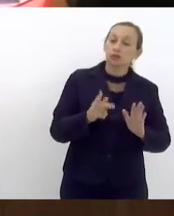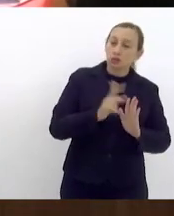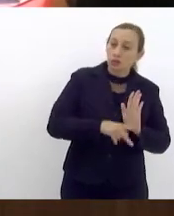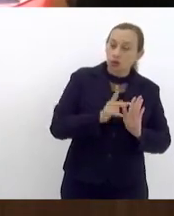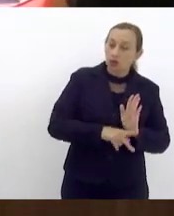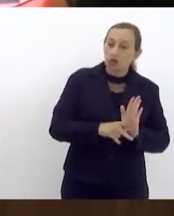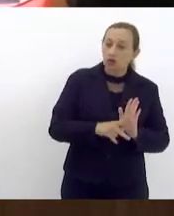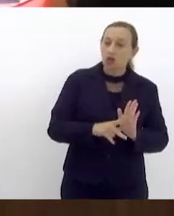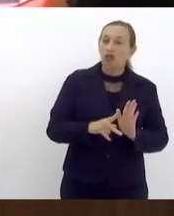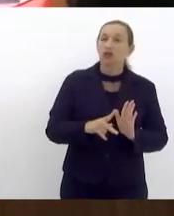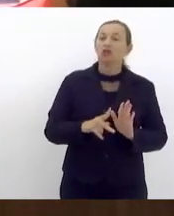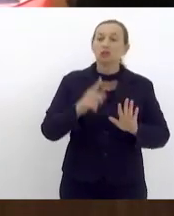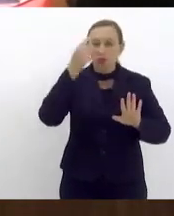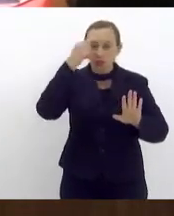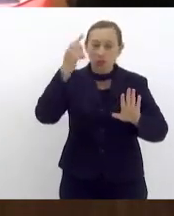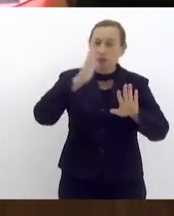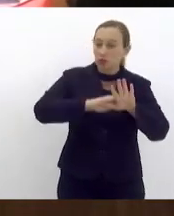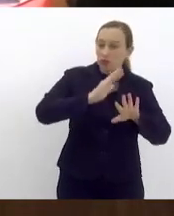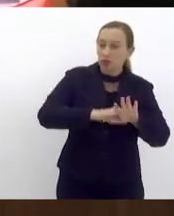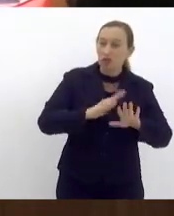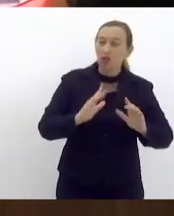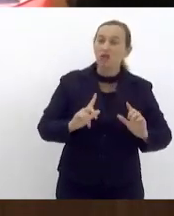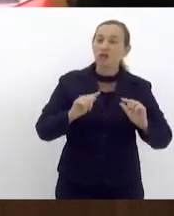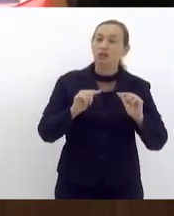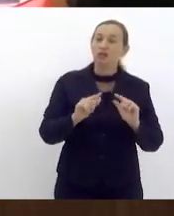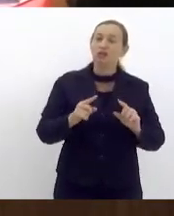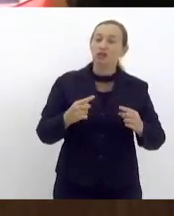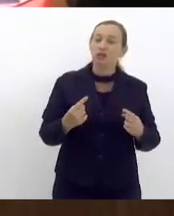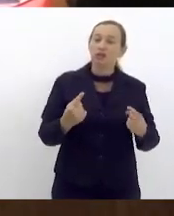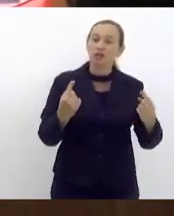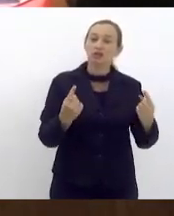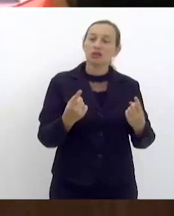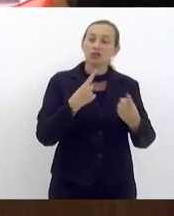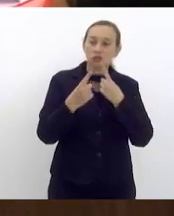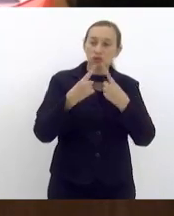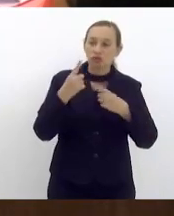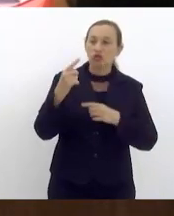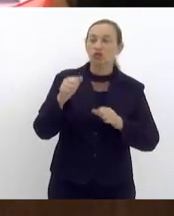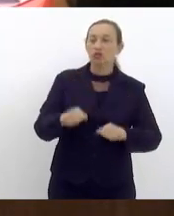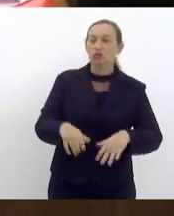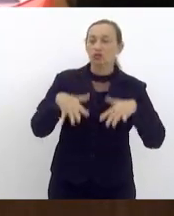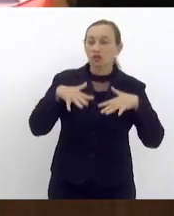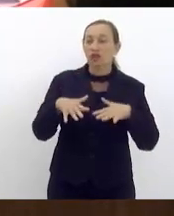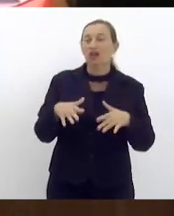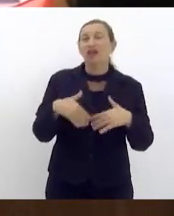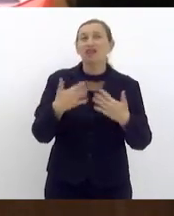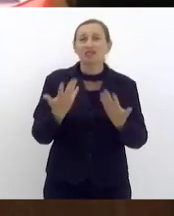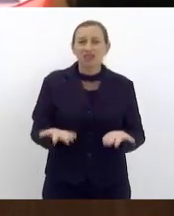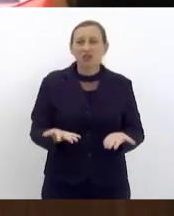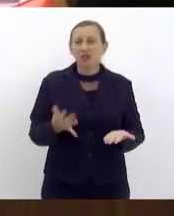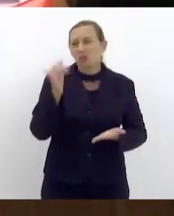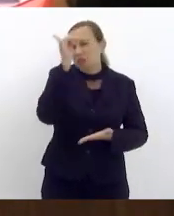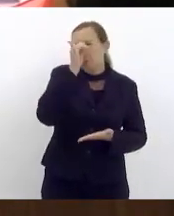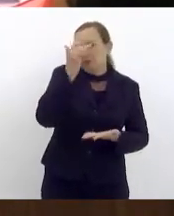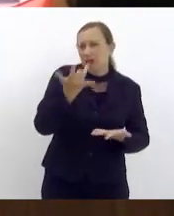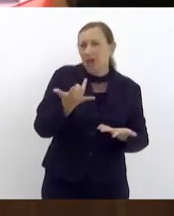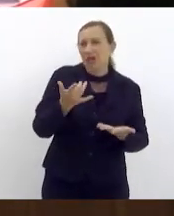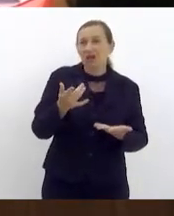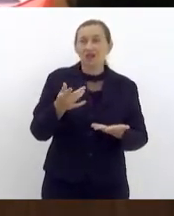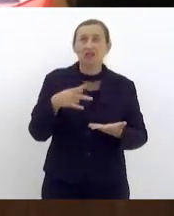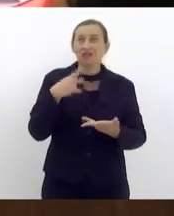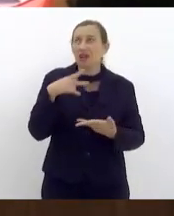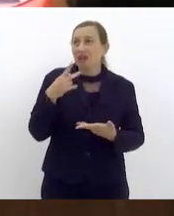vai ser enfrentado no plenário com todo o Rigor possível então é uma tolice até a penal Parlamento alguém